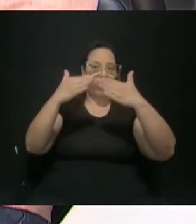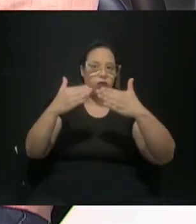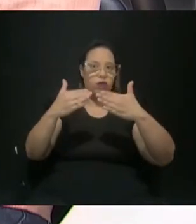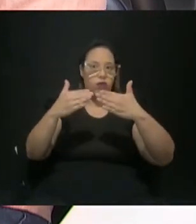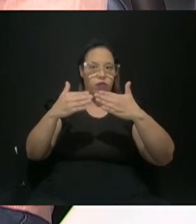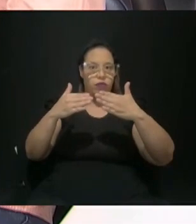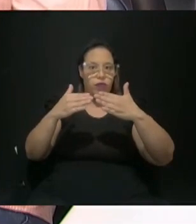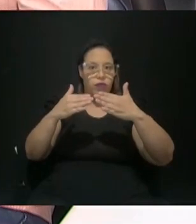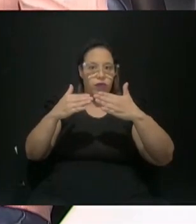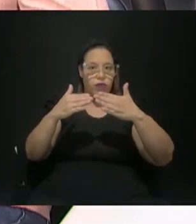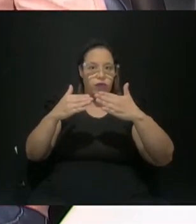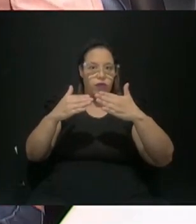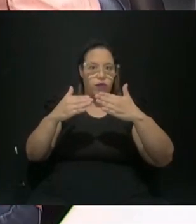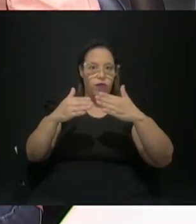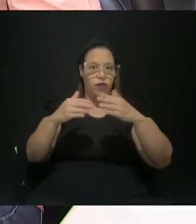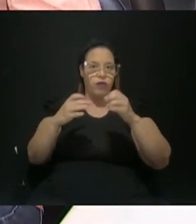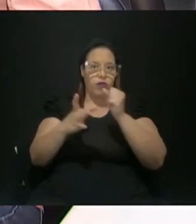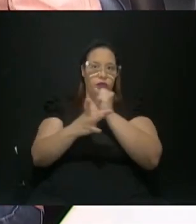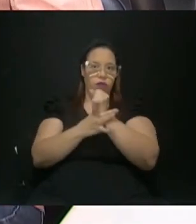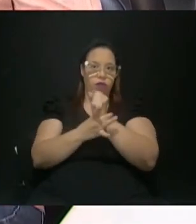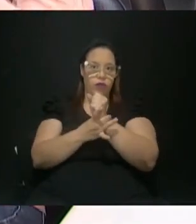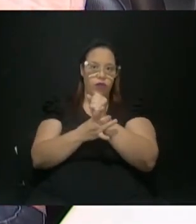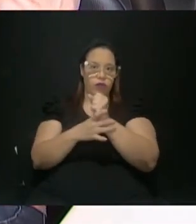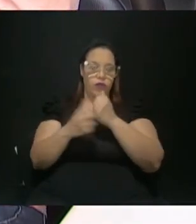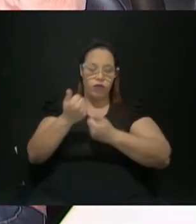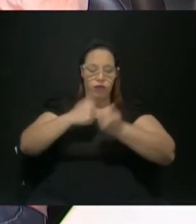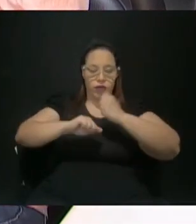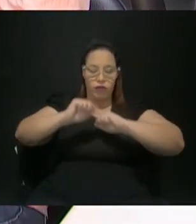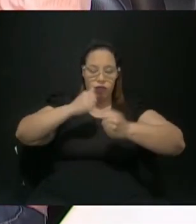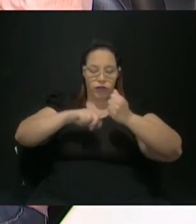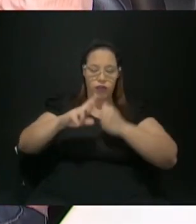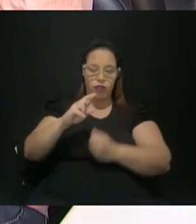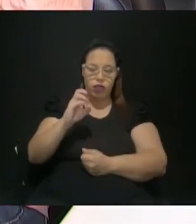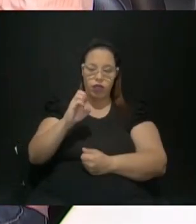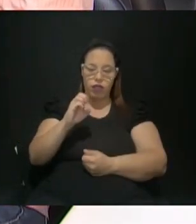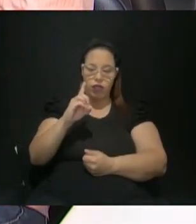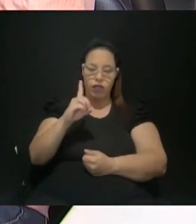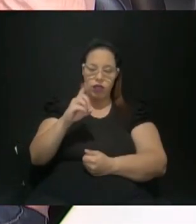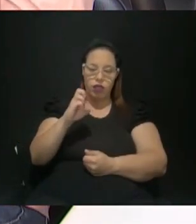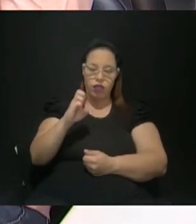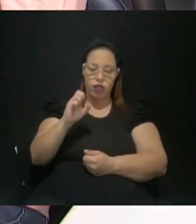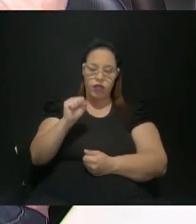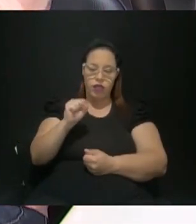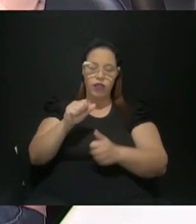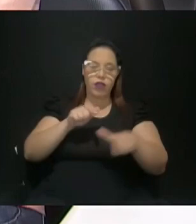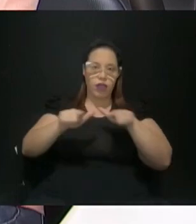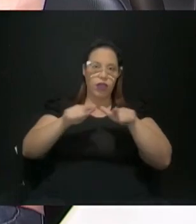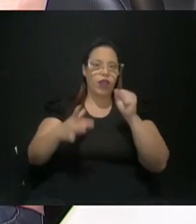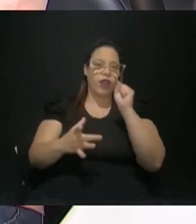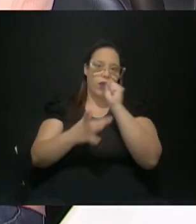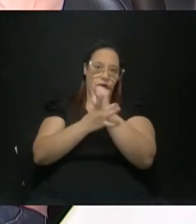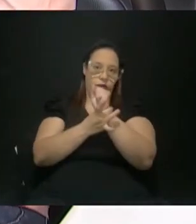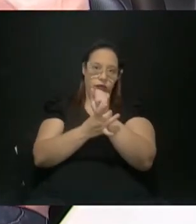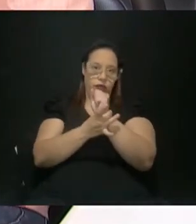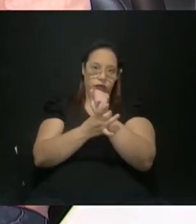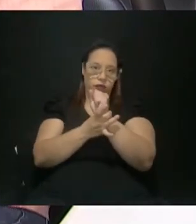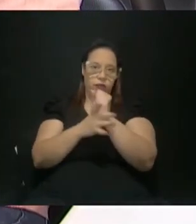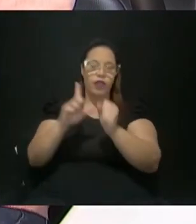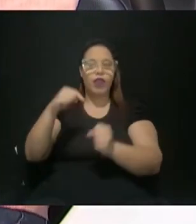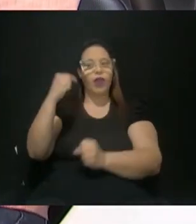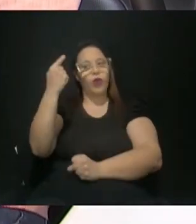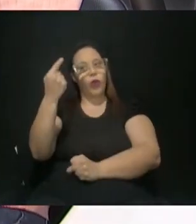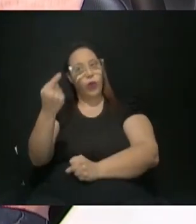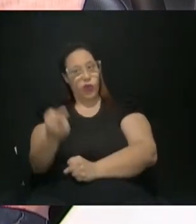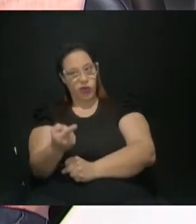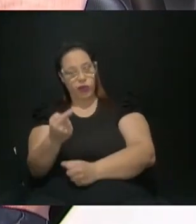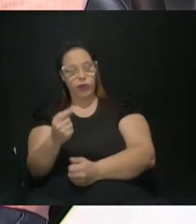funcionando e seguro. Então, como administrador de redes ali, vocês trabalham para a segurança. Sim. Que é o outro lado. Sim, além de